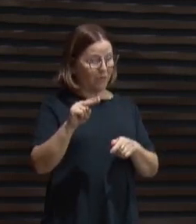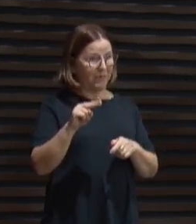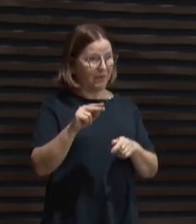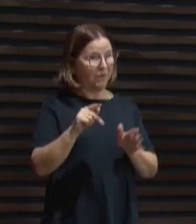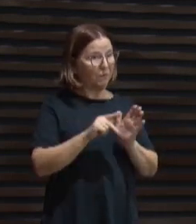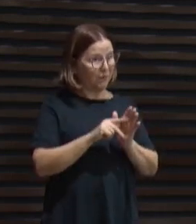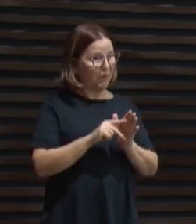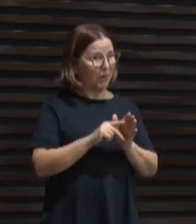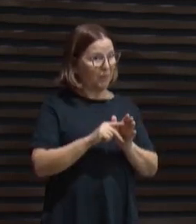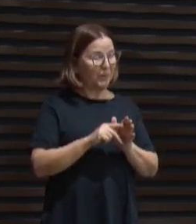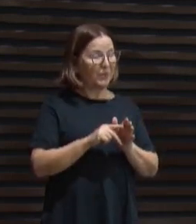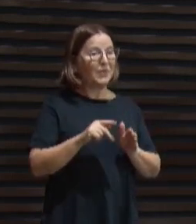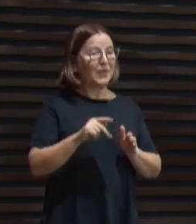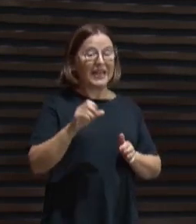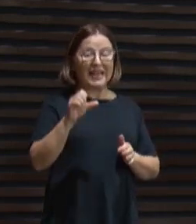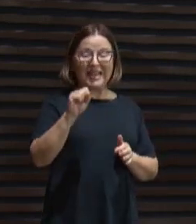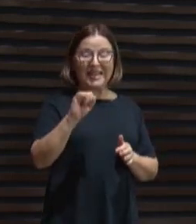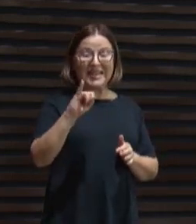Pedro.